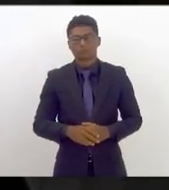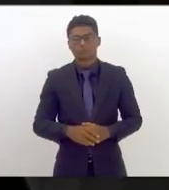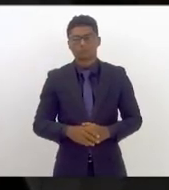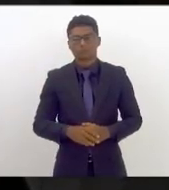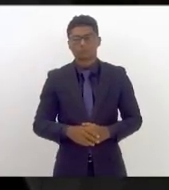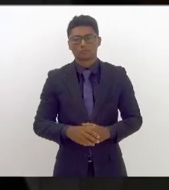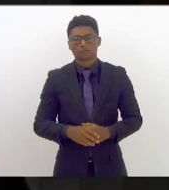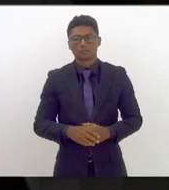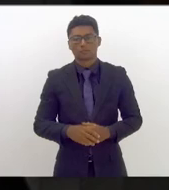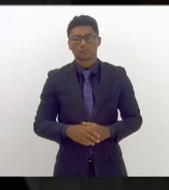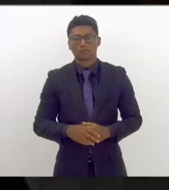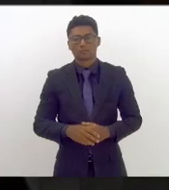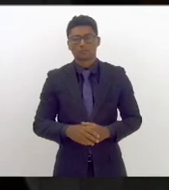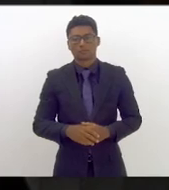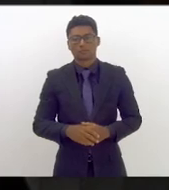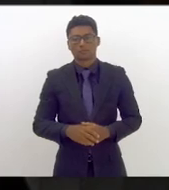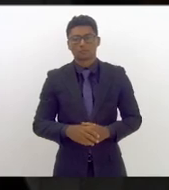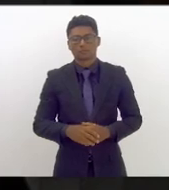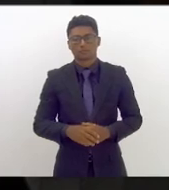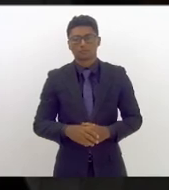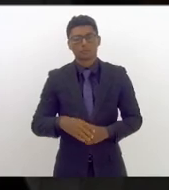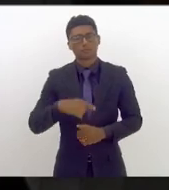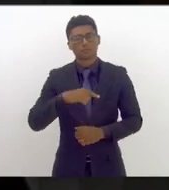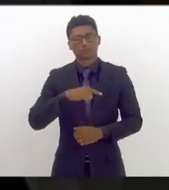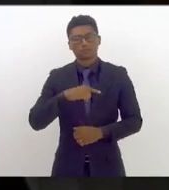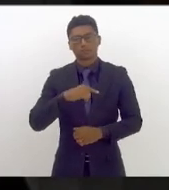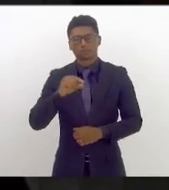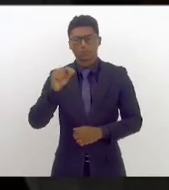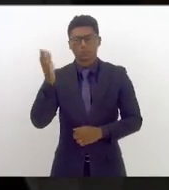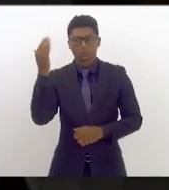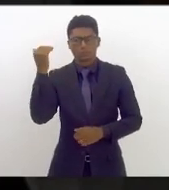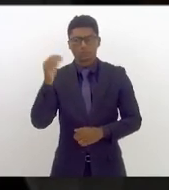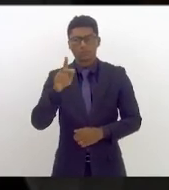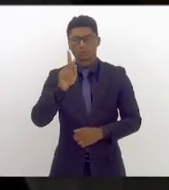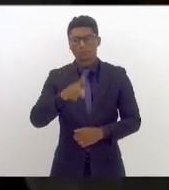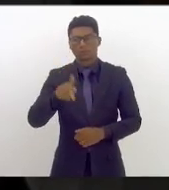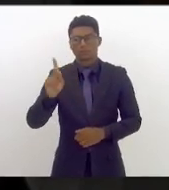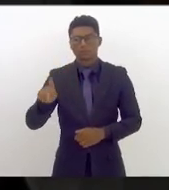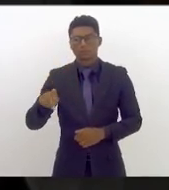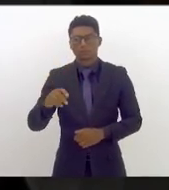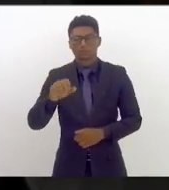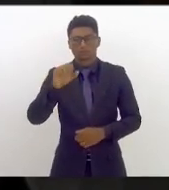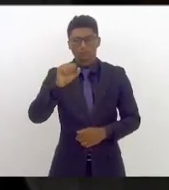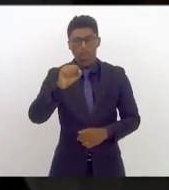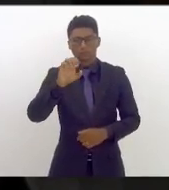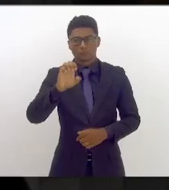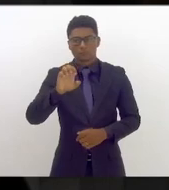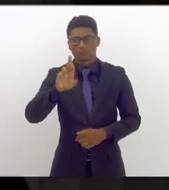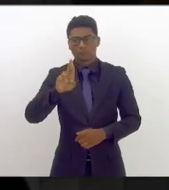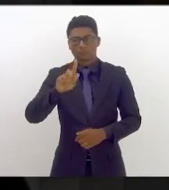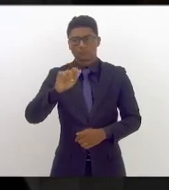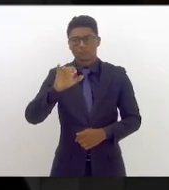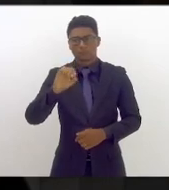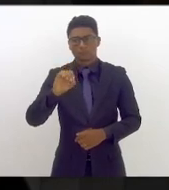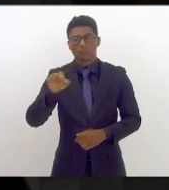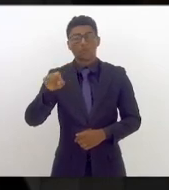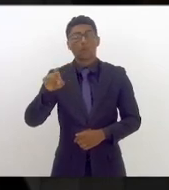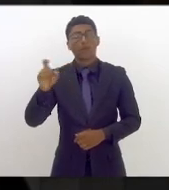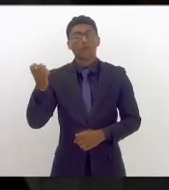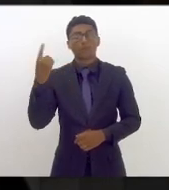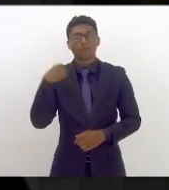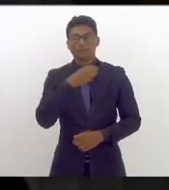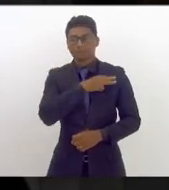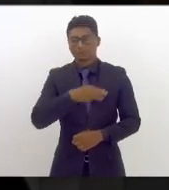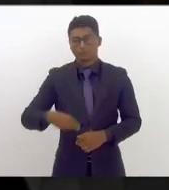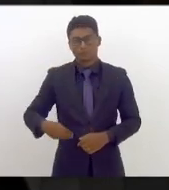um pronunciamento recente do professor Sérgio Rezende, que foi ministro da Ciência e Tecnologia no